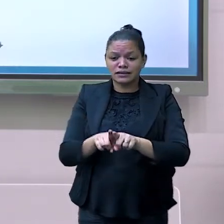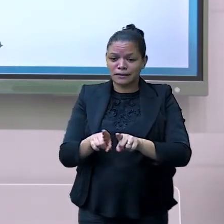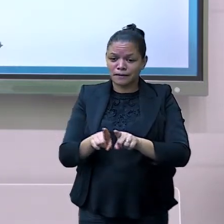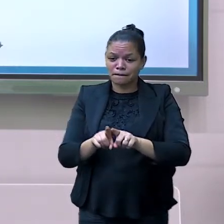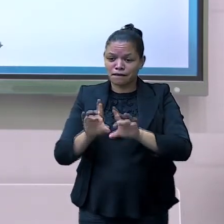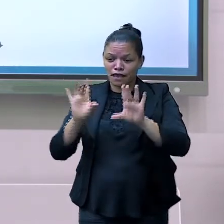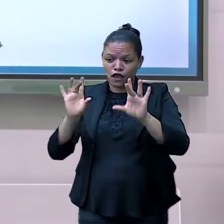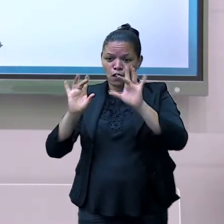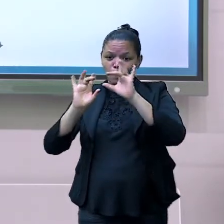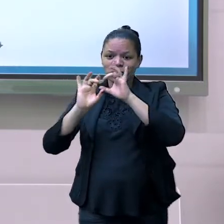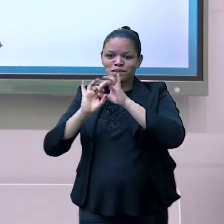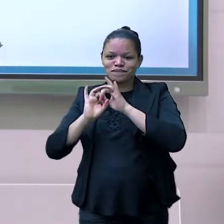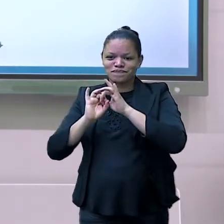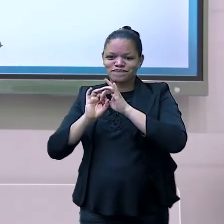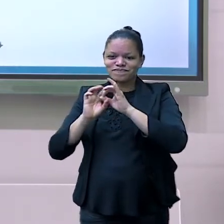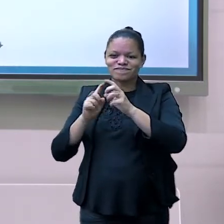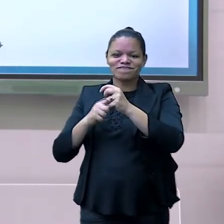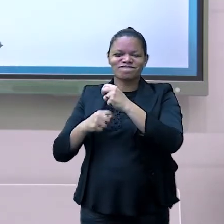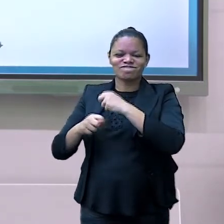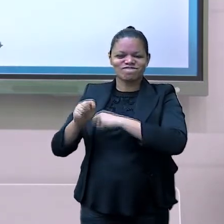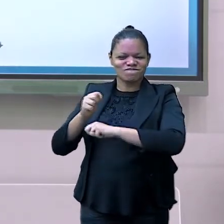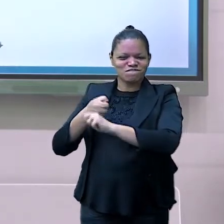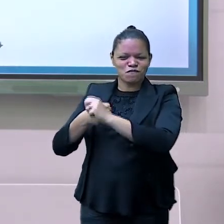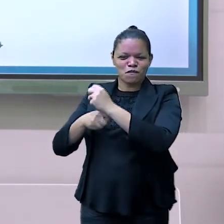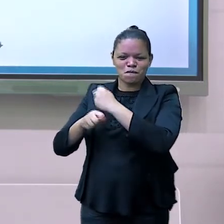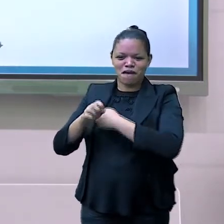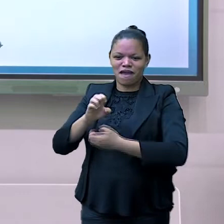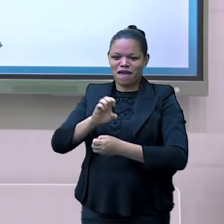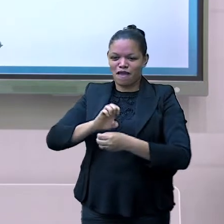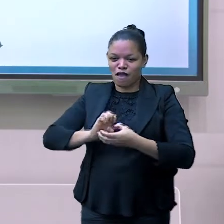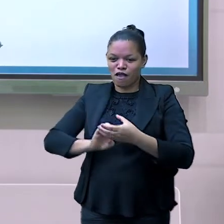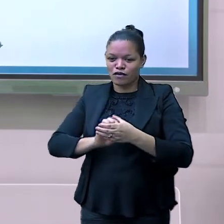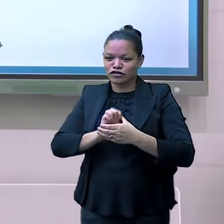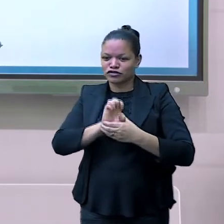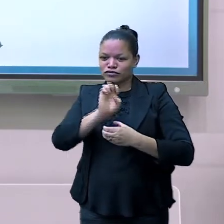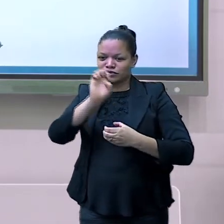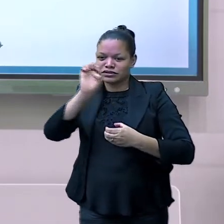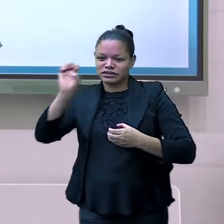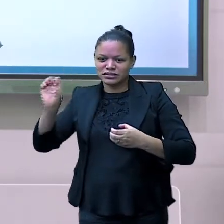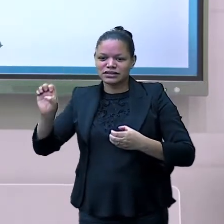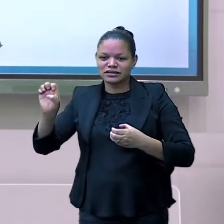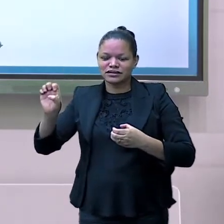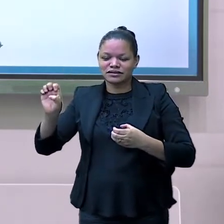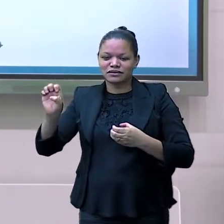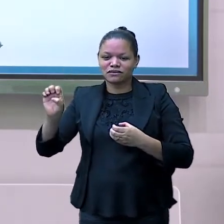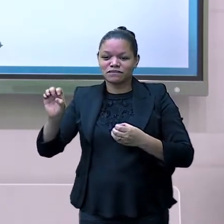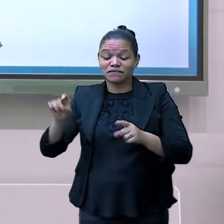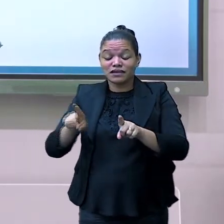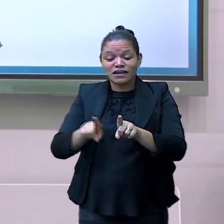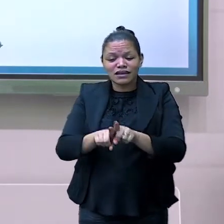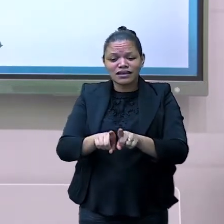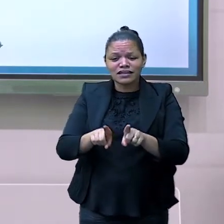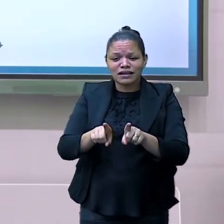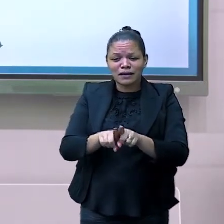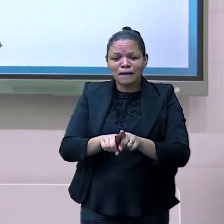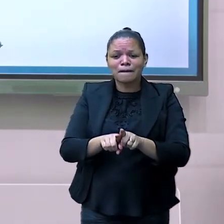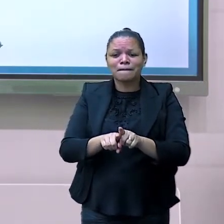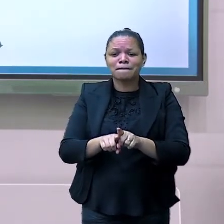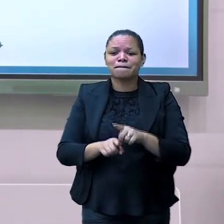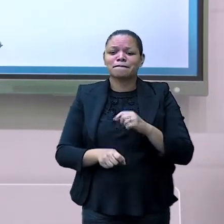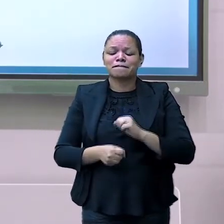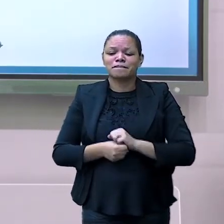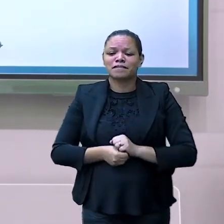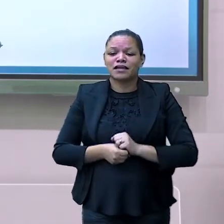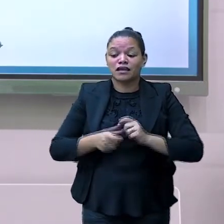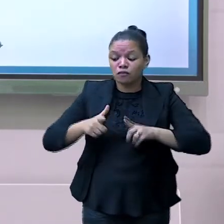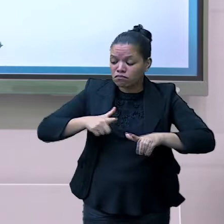do comércio exterior. E outro ponto importante também é o quê? A geração de empregos, né? Quanto mais